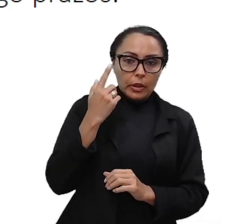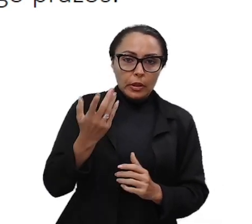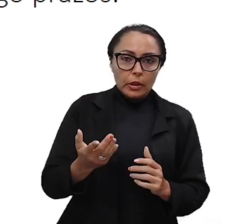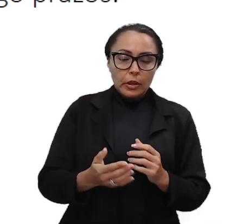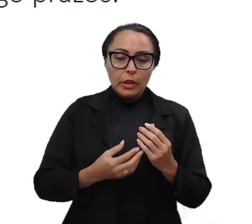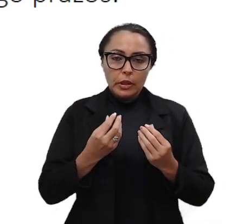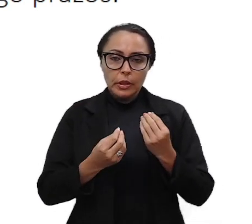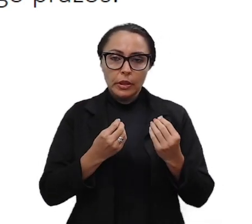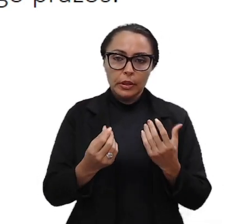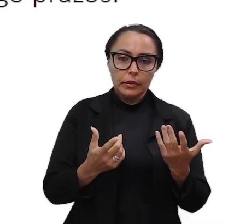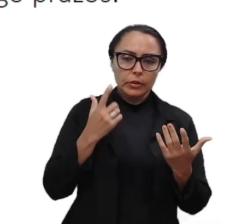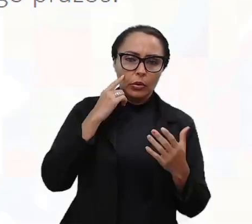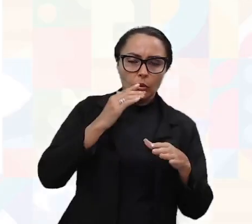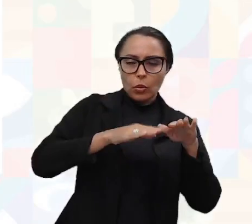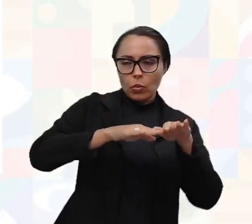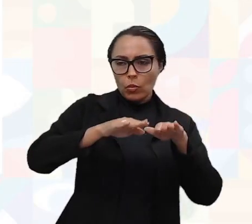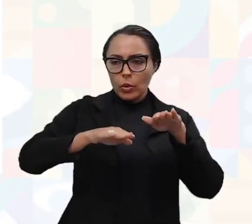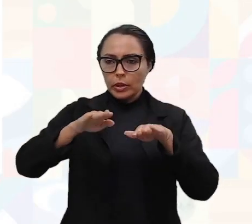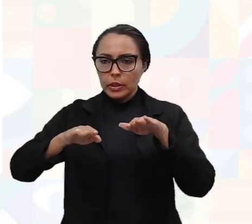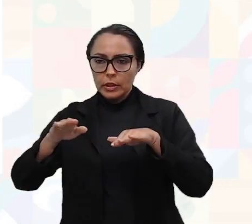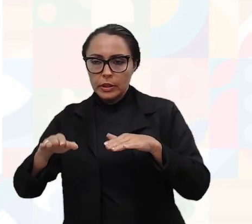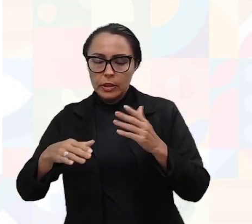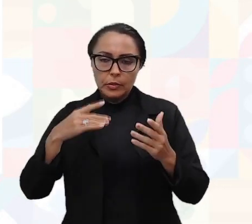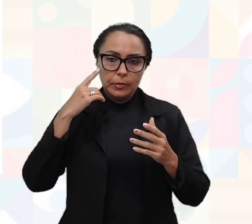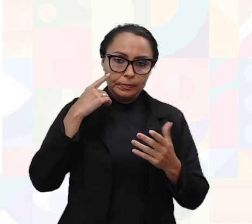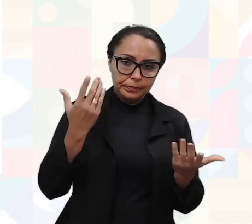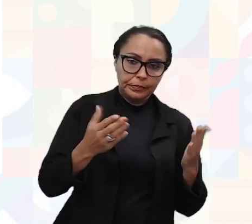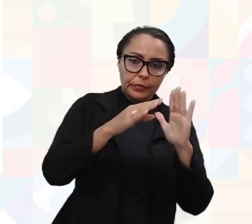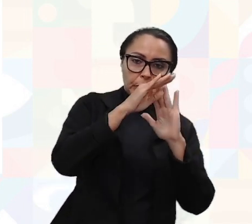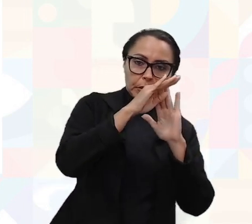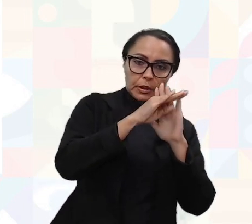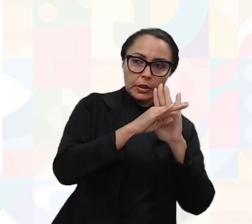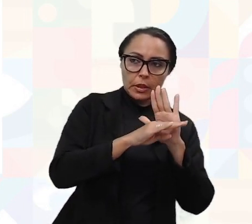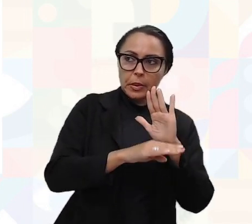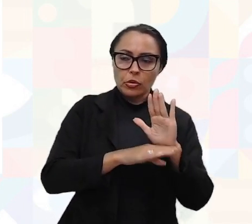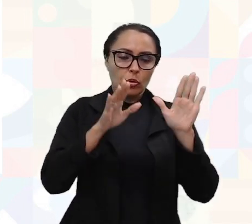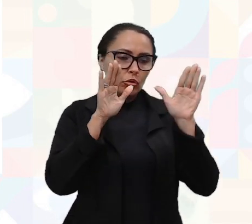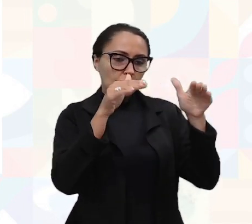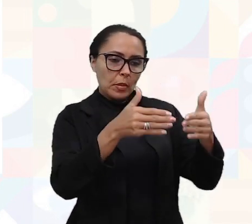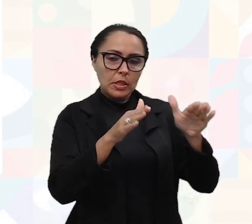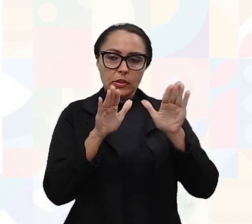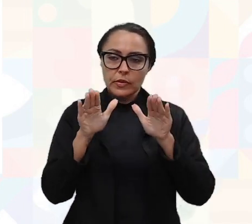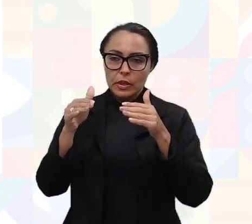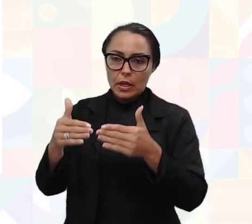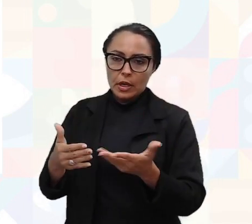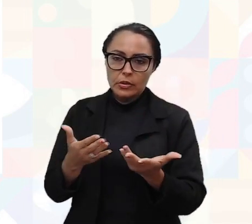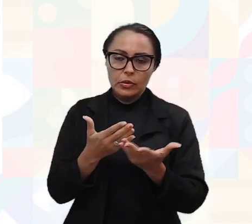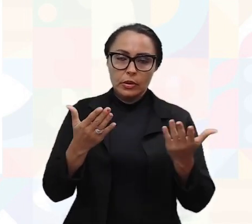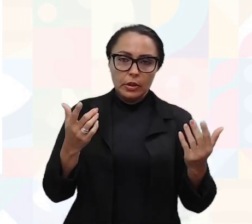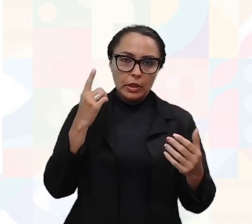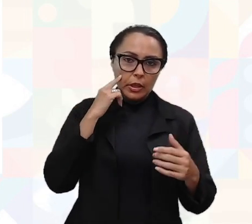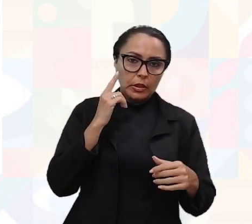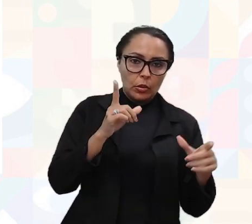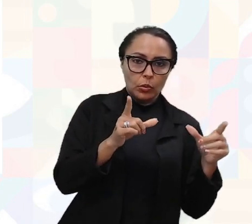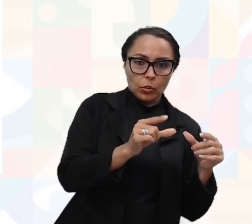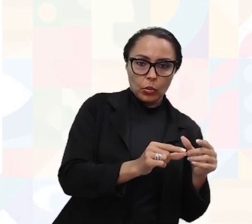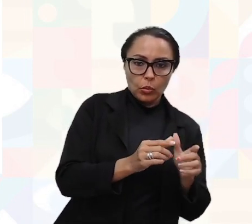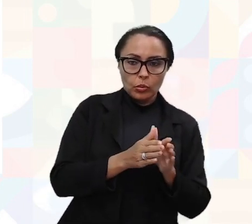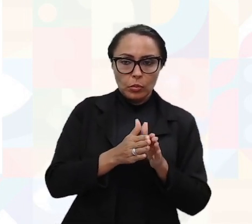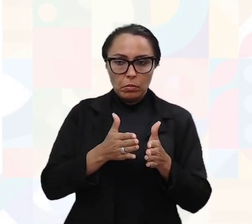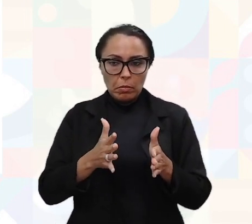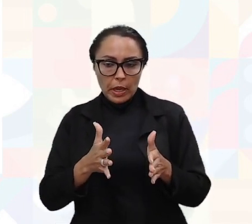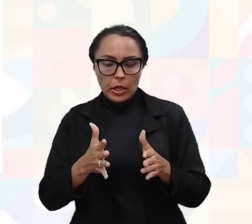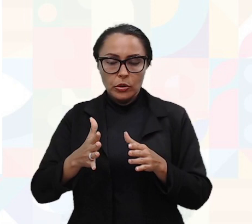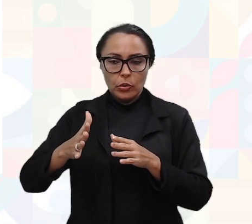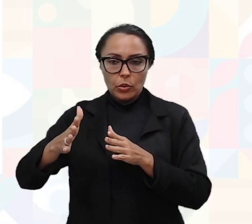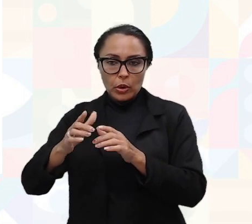como funciona o equilíbrio entre as atividades de planejamento e controle e suas especificidades no curto, médio e longo prazos. Aqui são